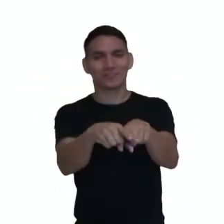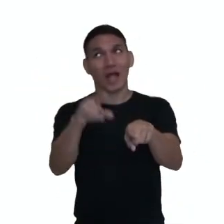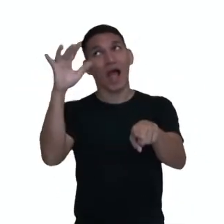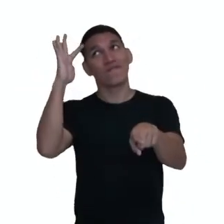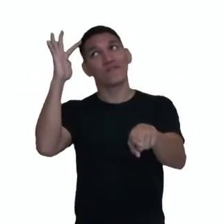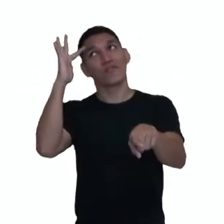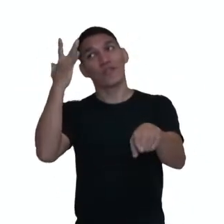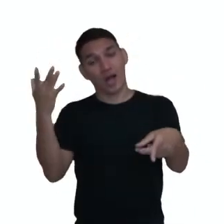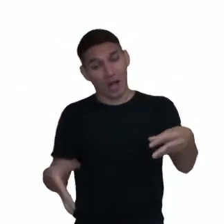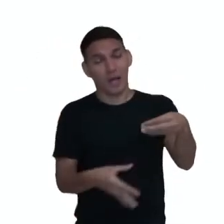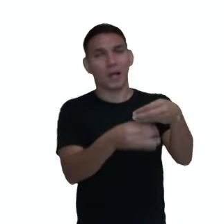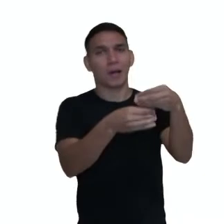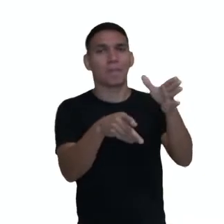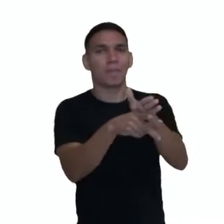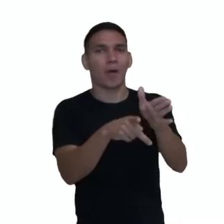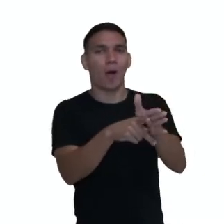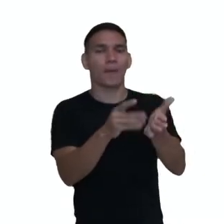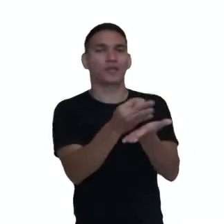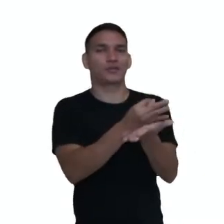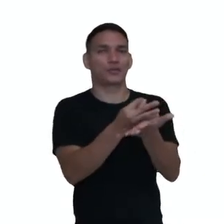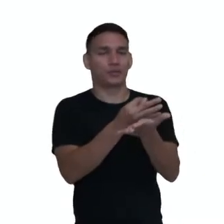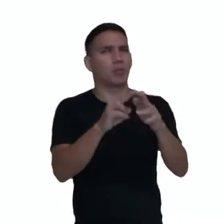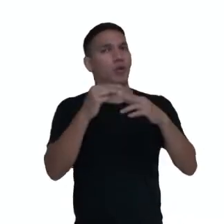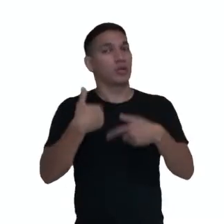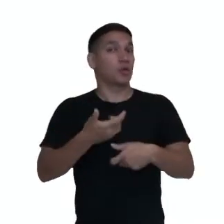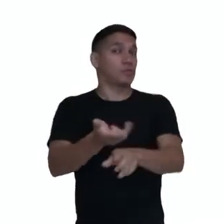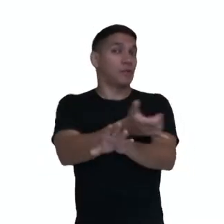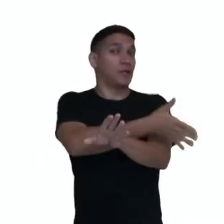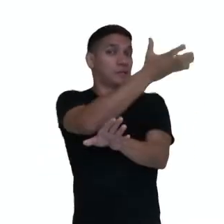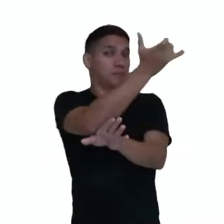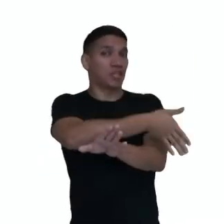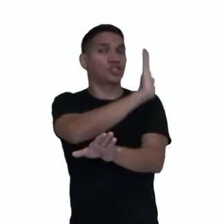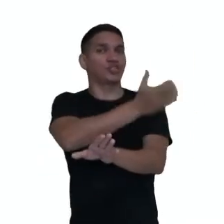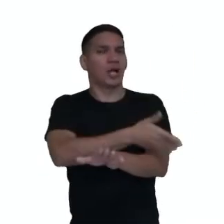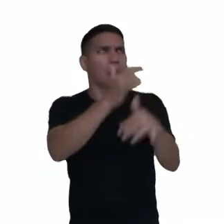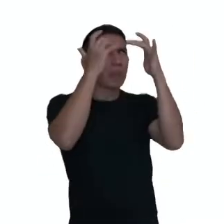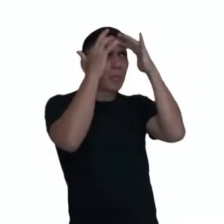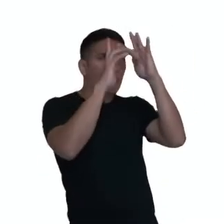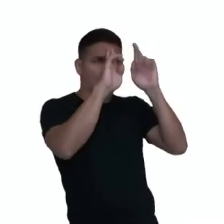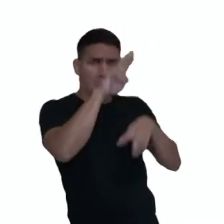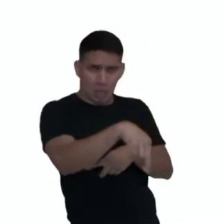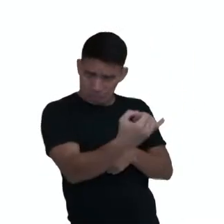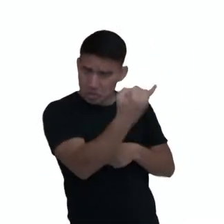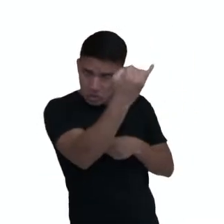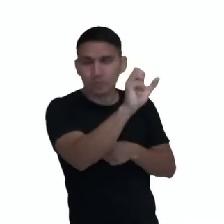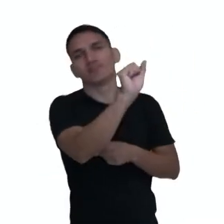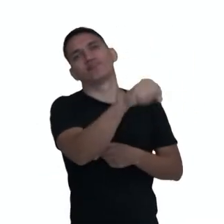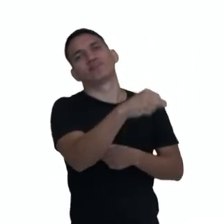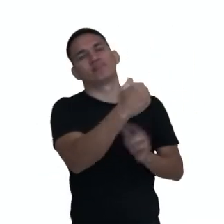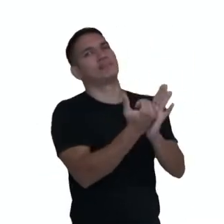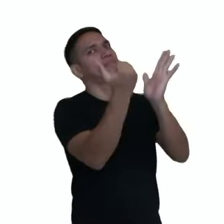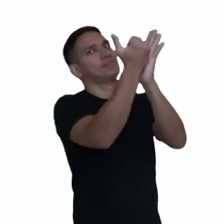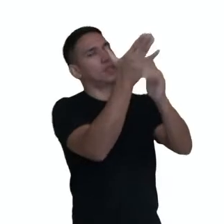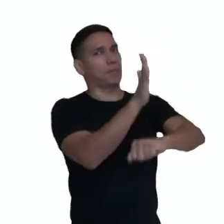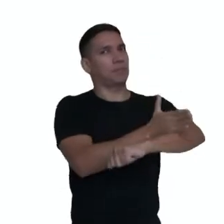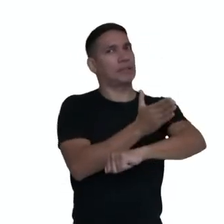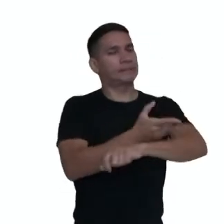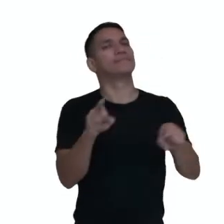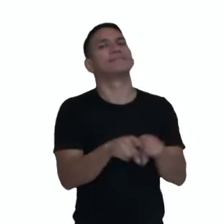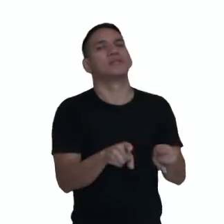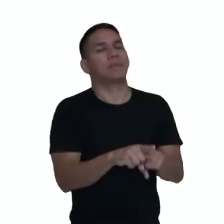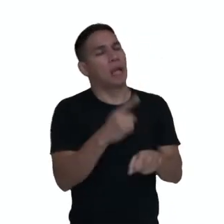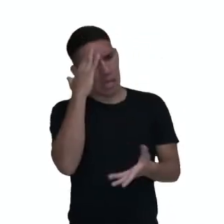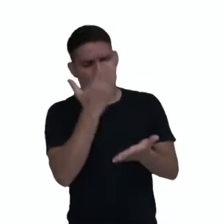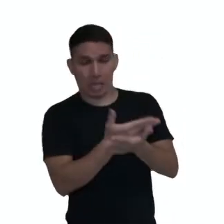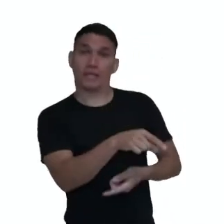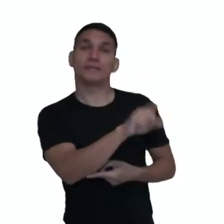teologia. É o que eu estava dizendo anteriormente, né? O pensamento racional é importante? Muito importante. Na época medieval também achavam